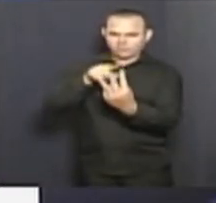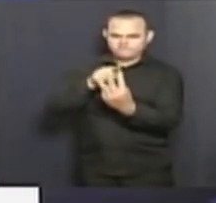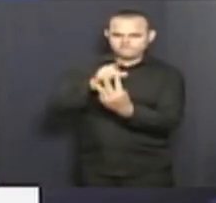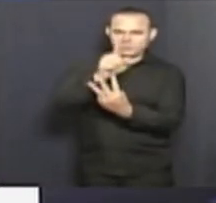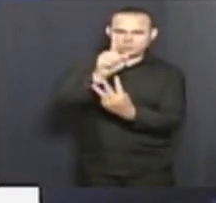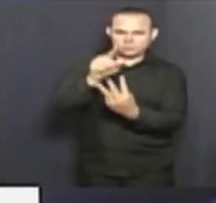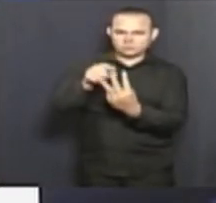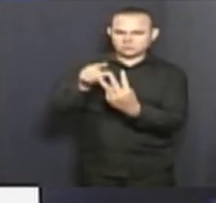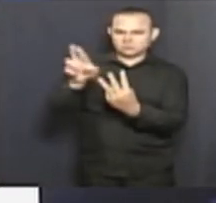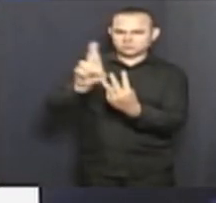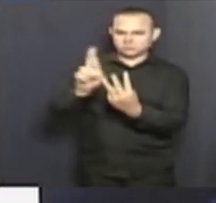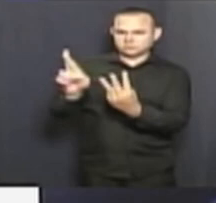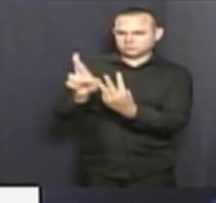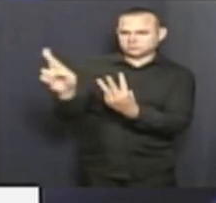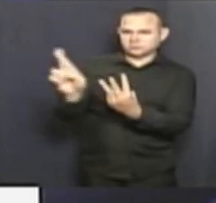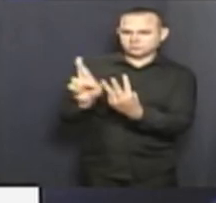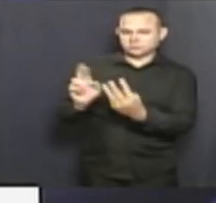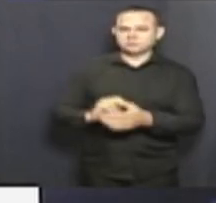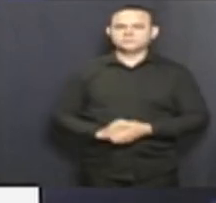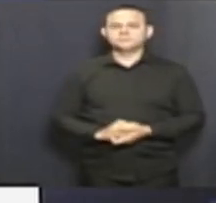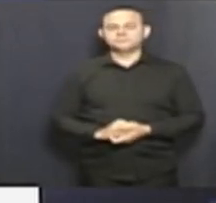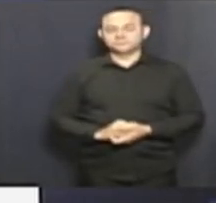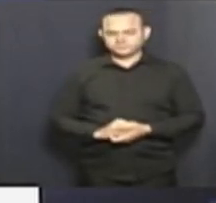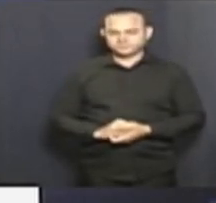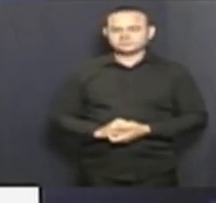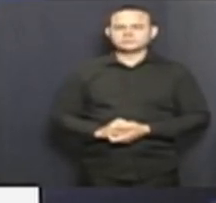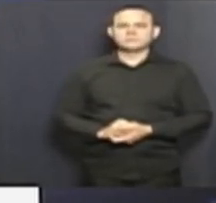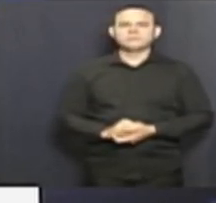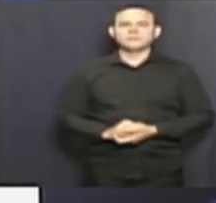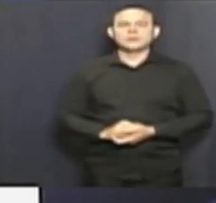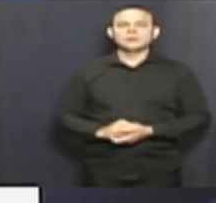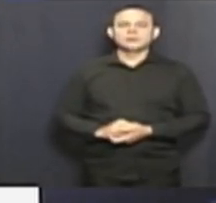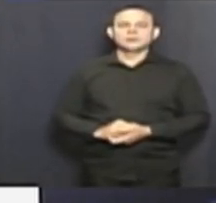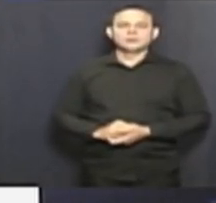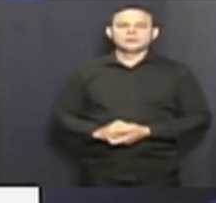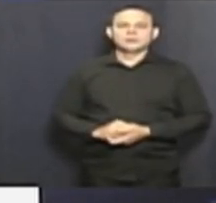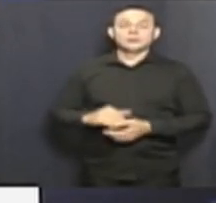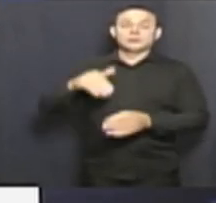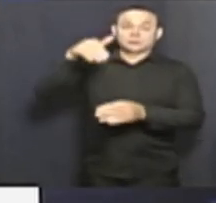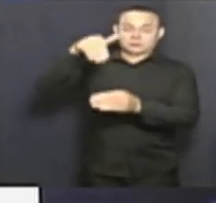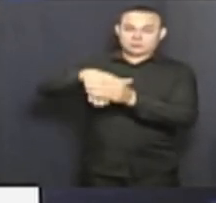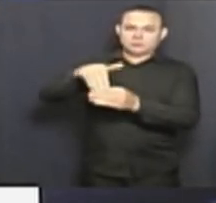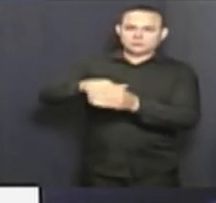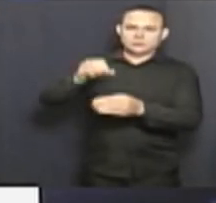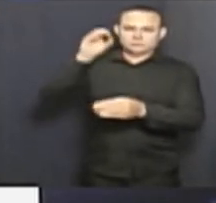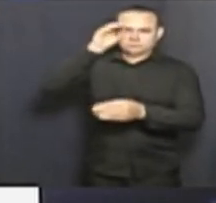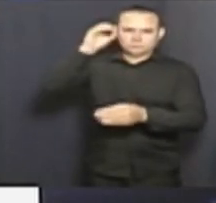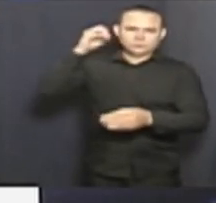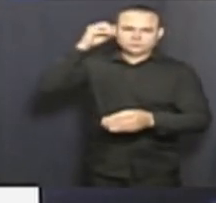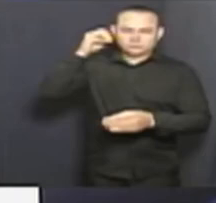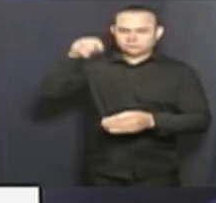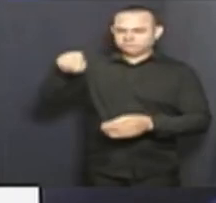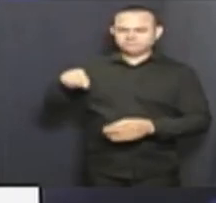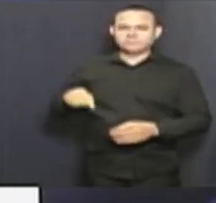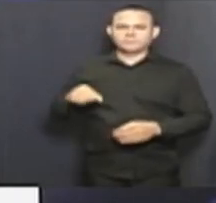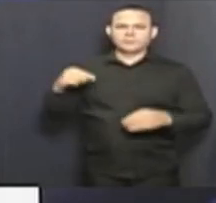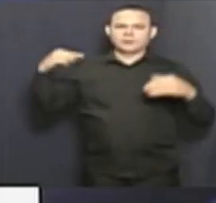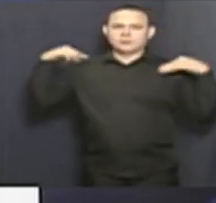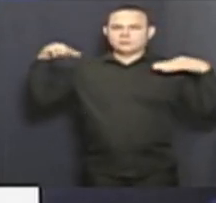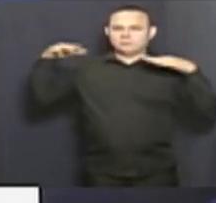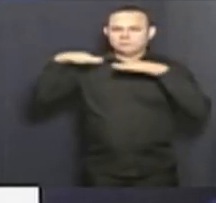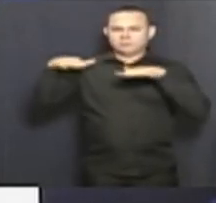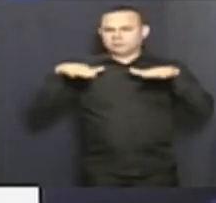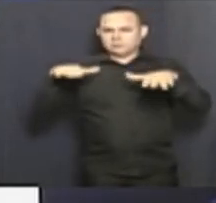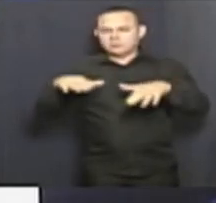a favor da candidata de long vou fazer uma pergunta que interessa a todos nós o pantanal é reconhecido o